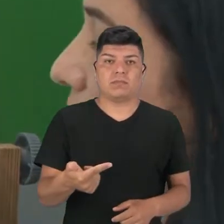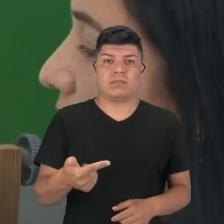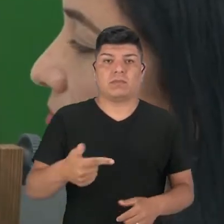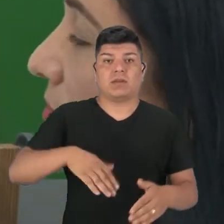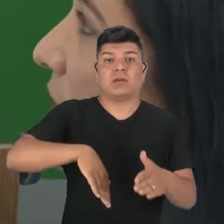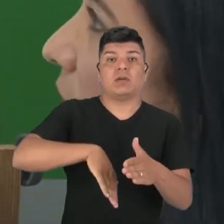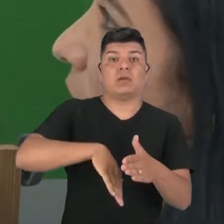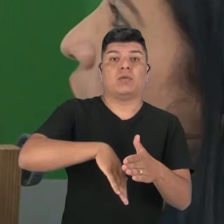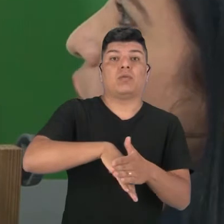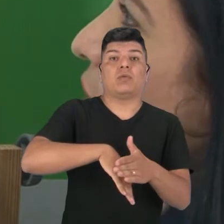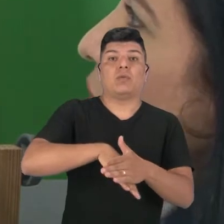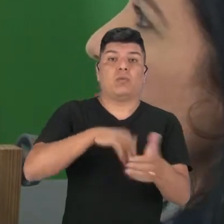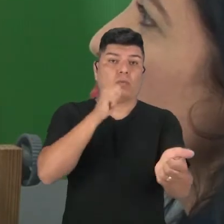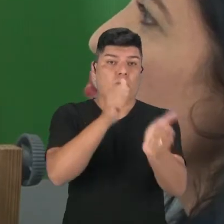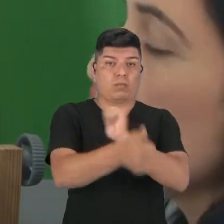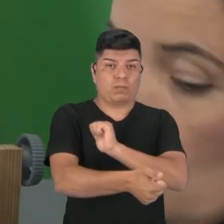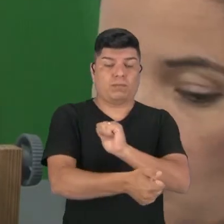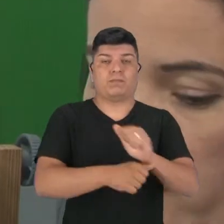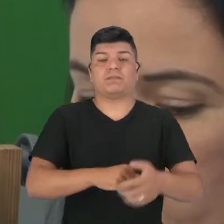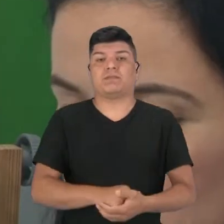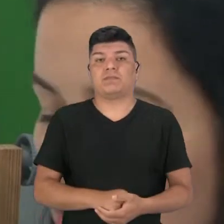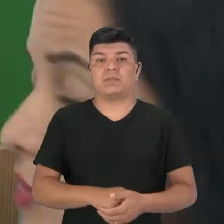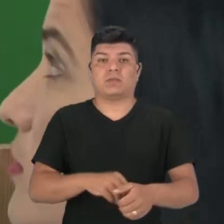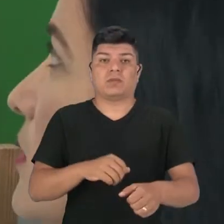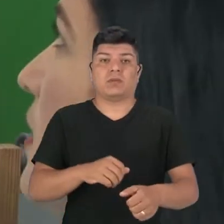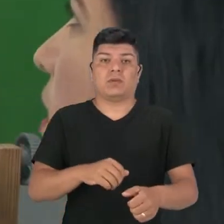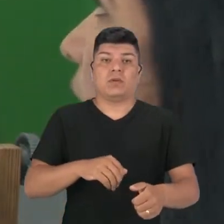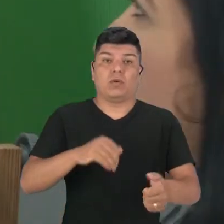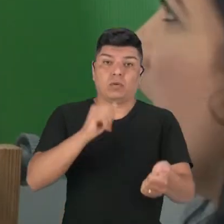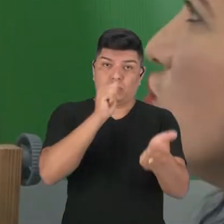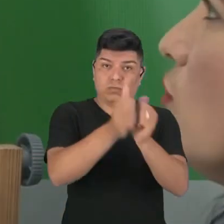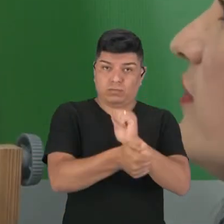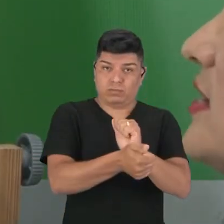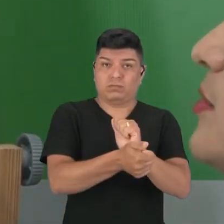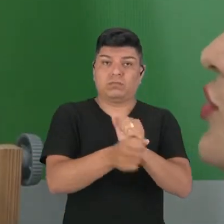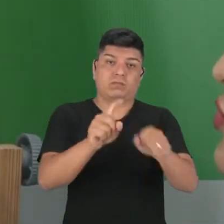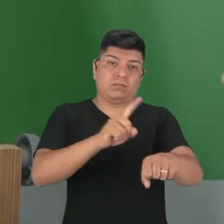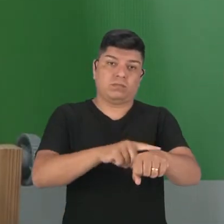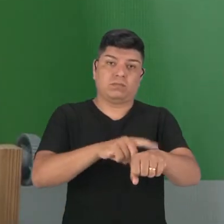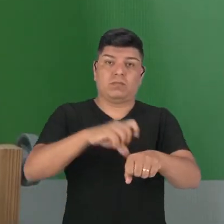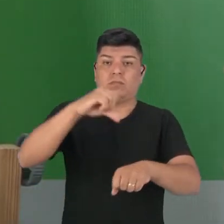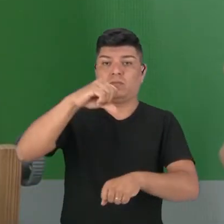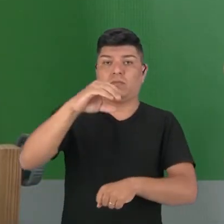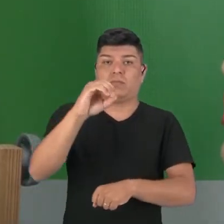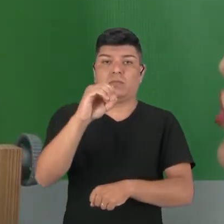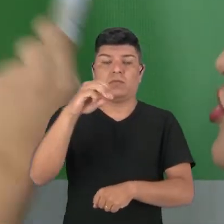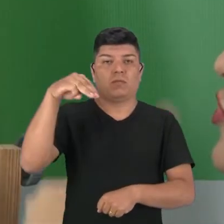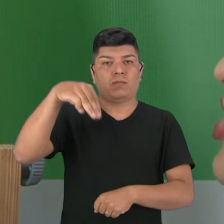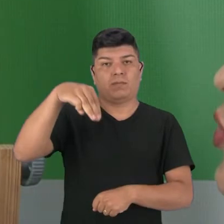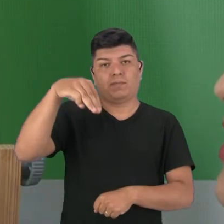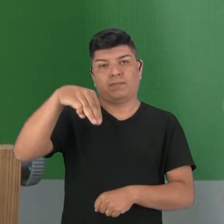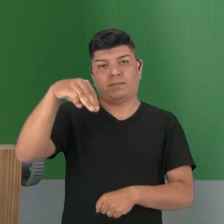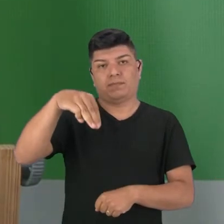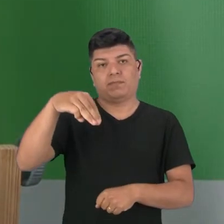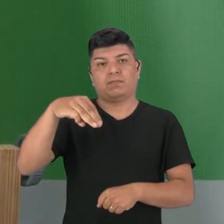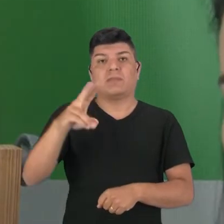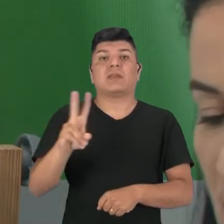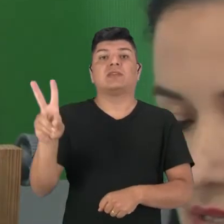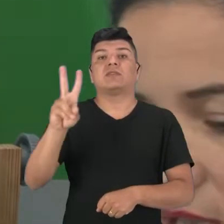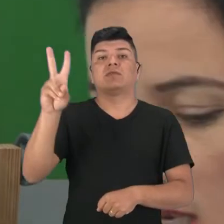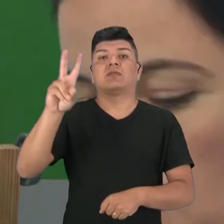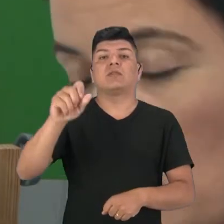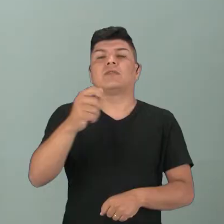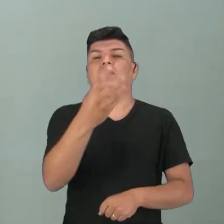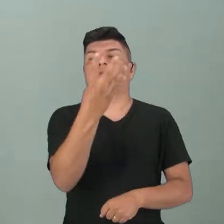ó. A duração de um jogo de futebol é de 90 minutos. Esse valor corresponde a quantas